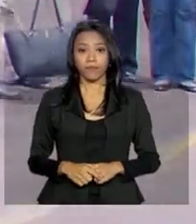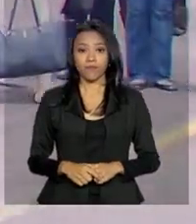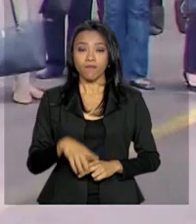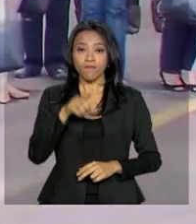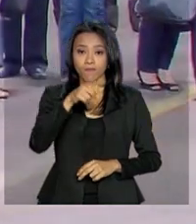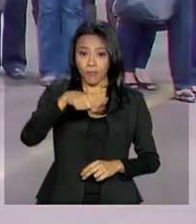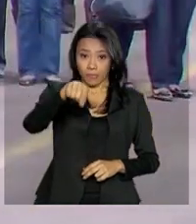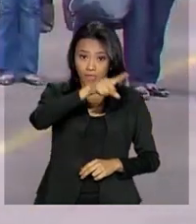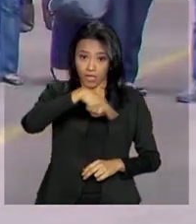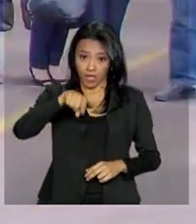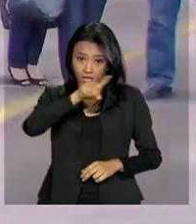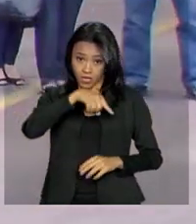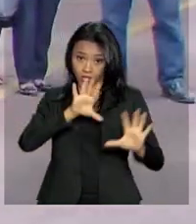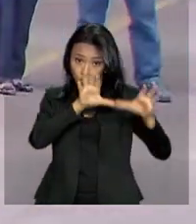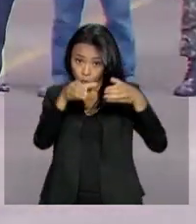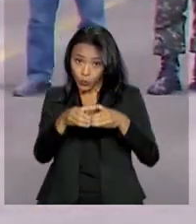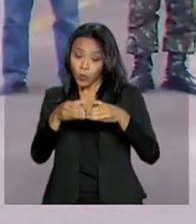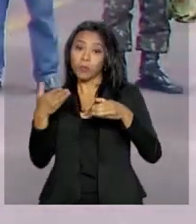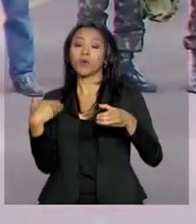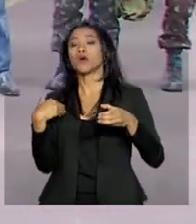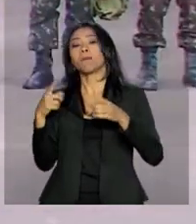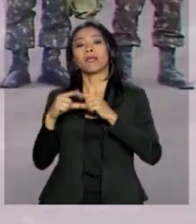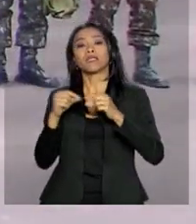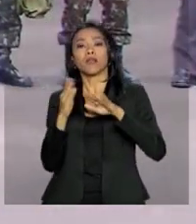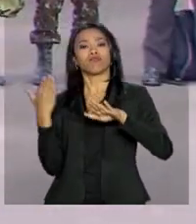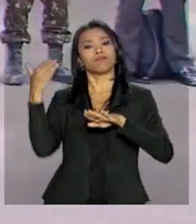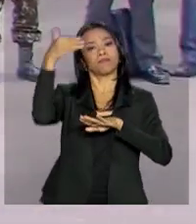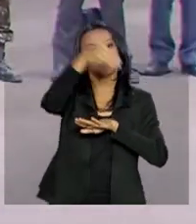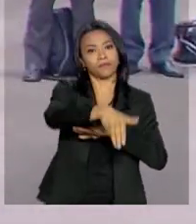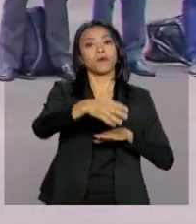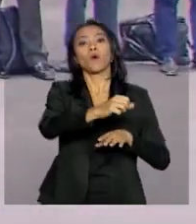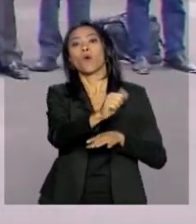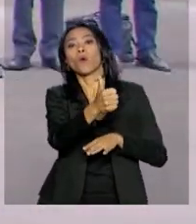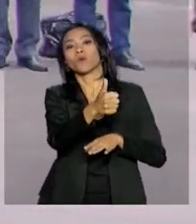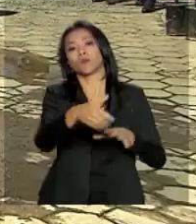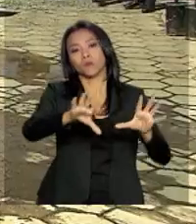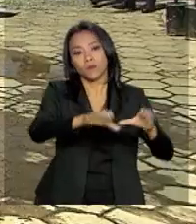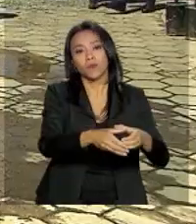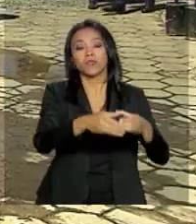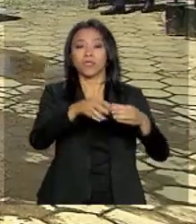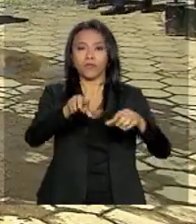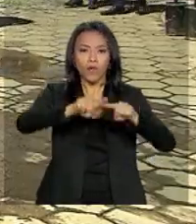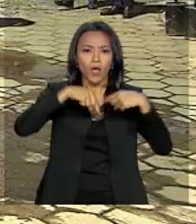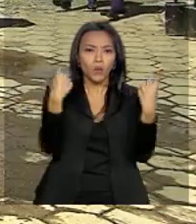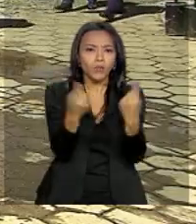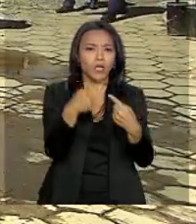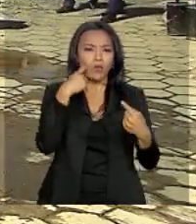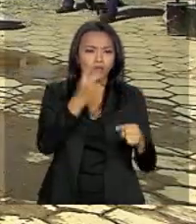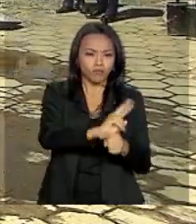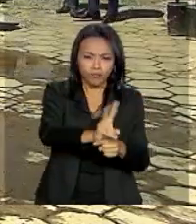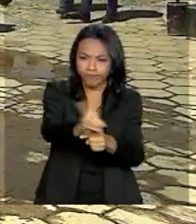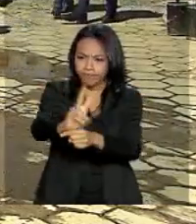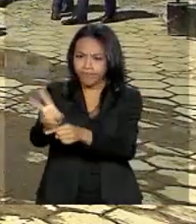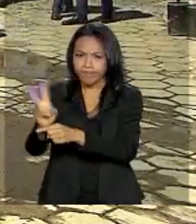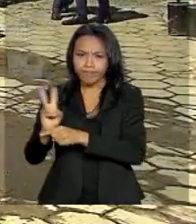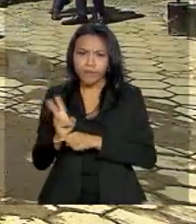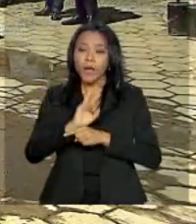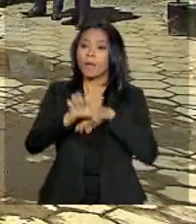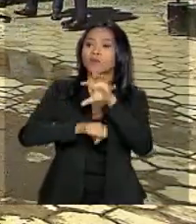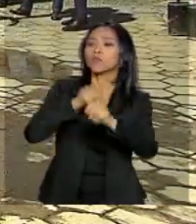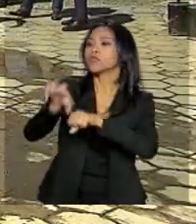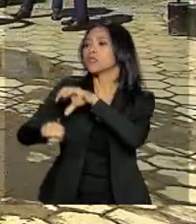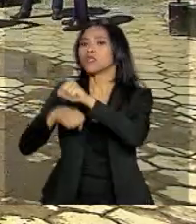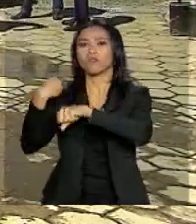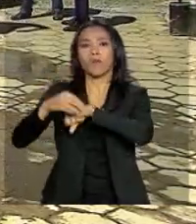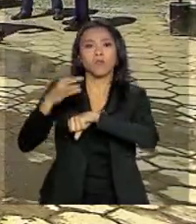vindos de brasília os técnicos de 11 ministérios se reunirão com representantes locais e vistoriaram as instalações em busca de informações